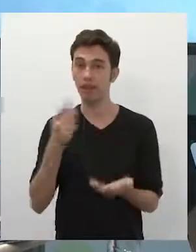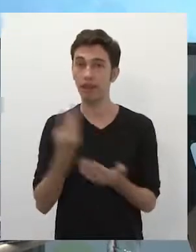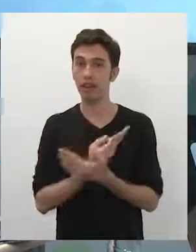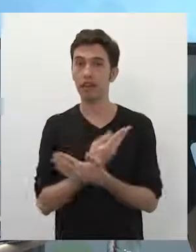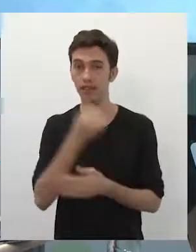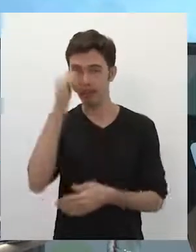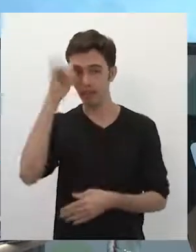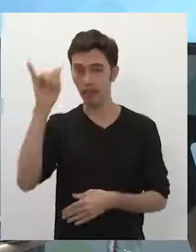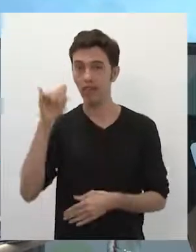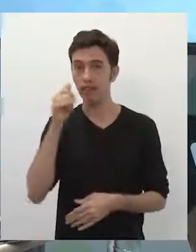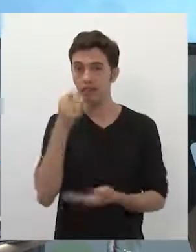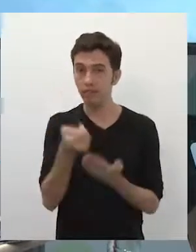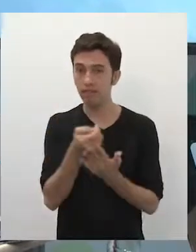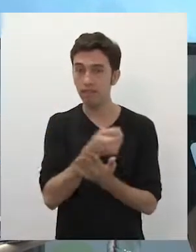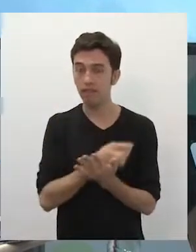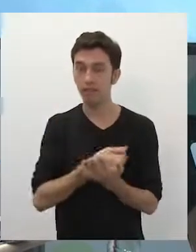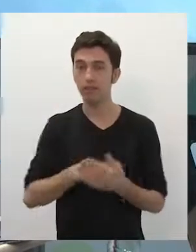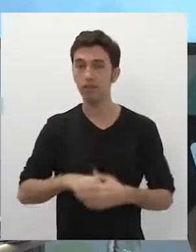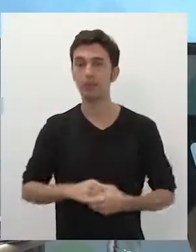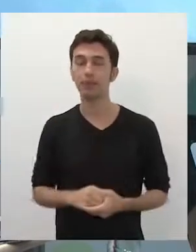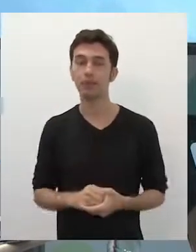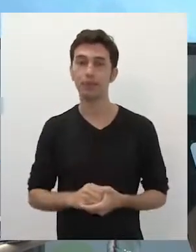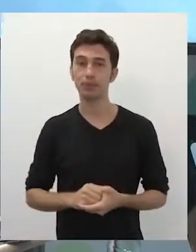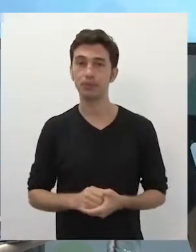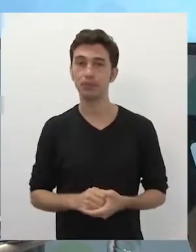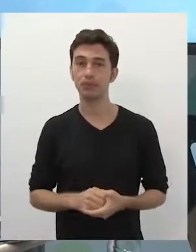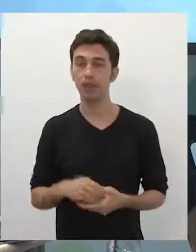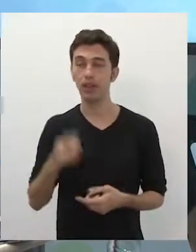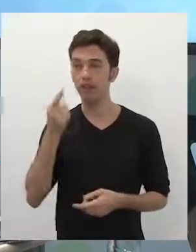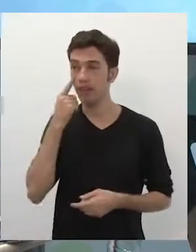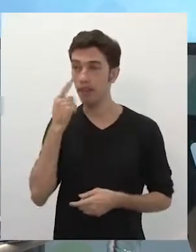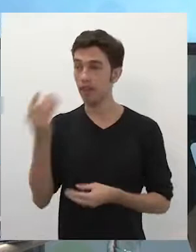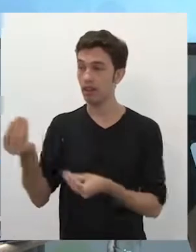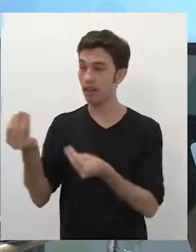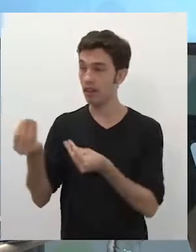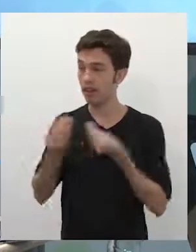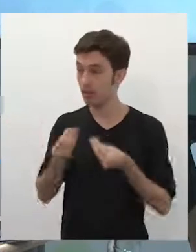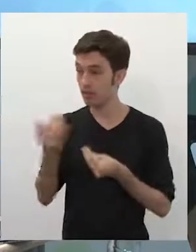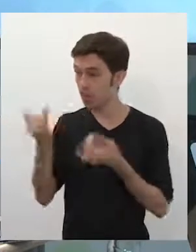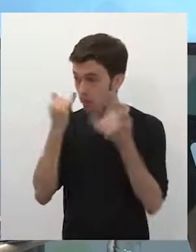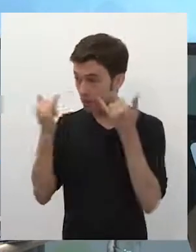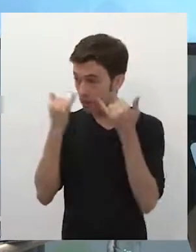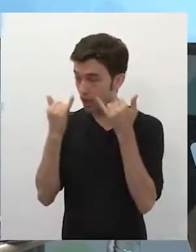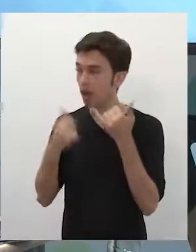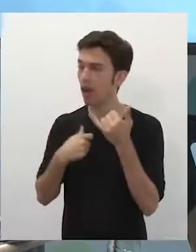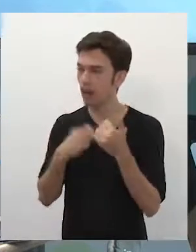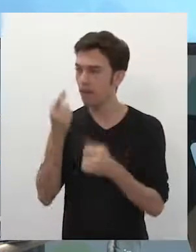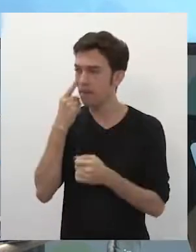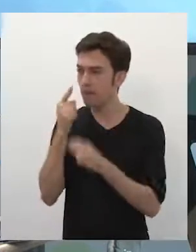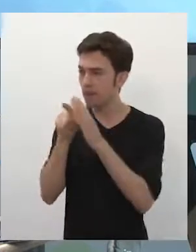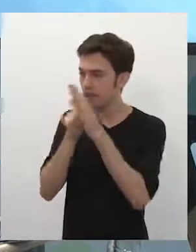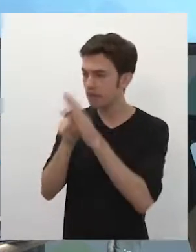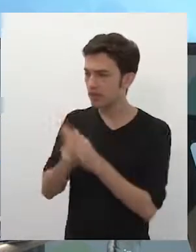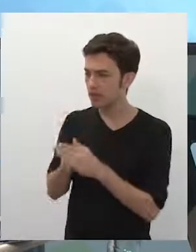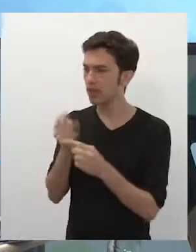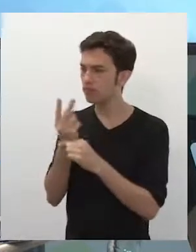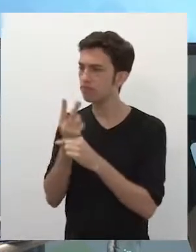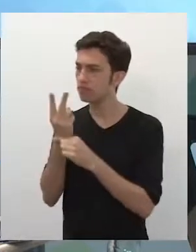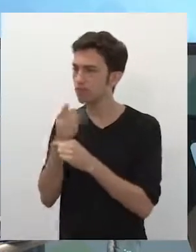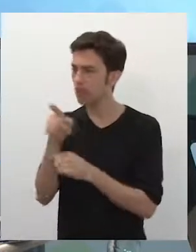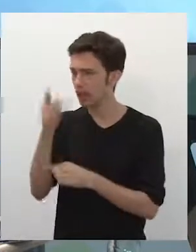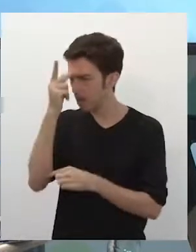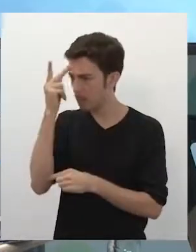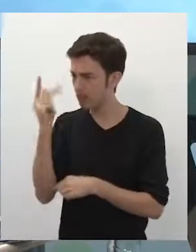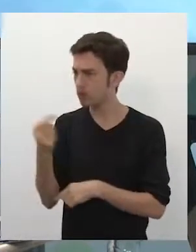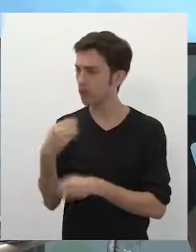Então, sempre, né, eu recebi uma informação, verifico essa fonte, né, que jornalista é esse, é conhecido, não